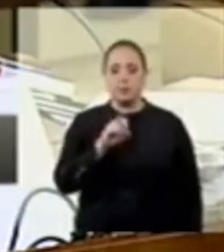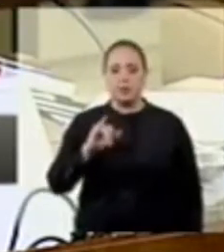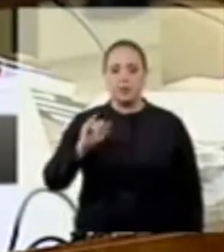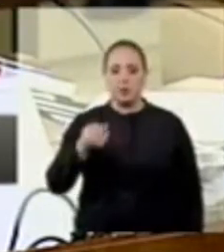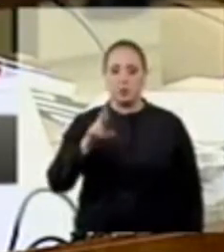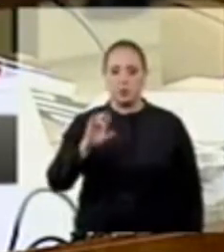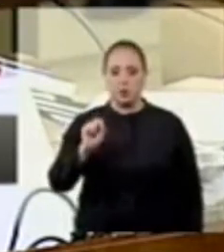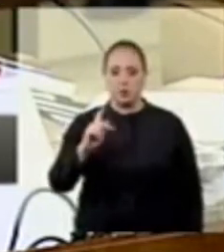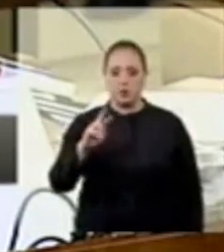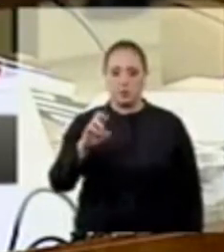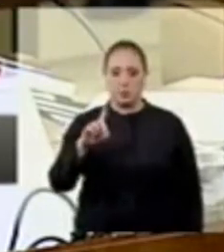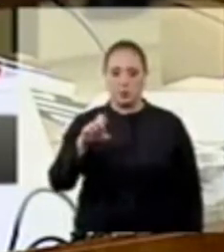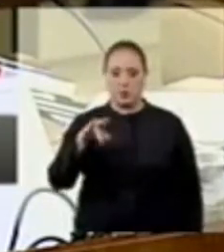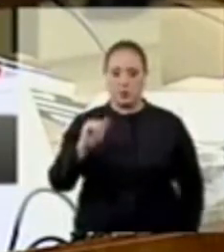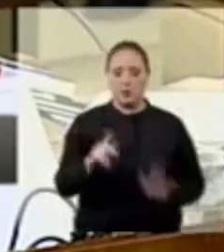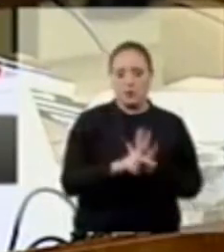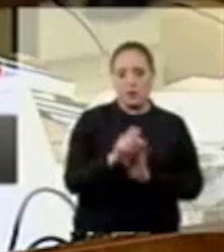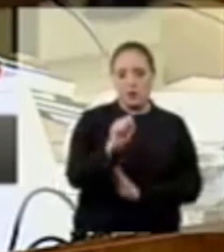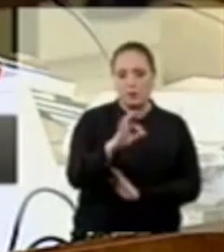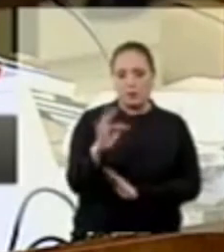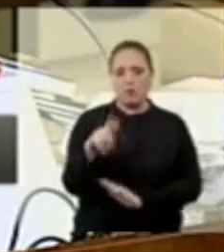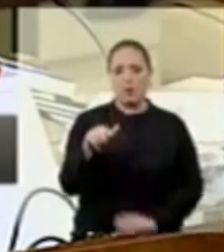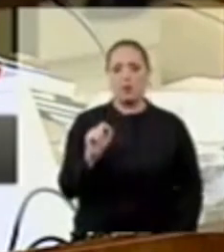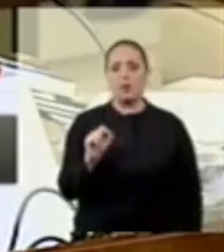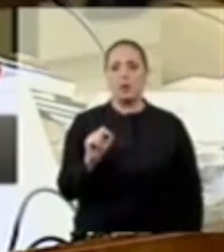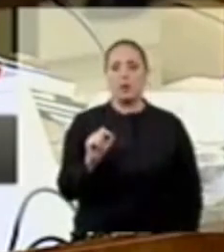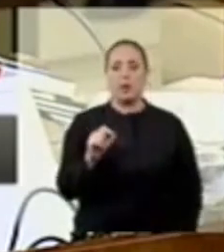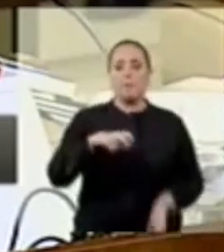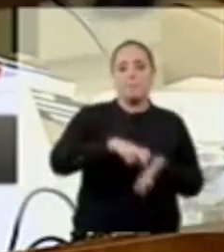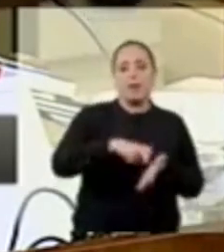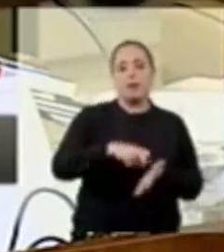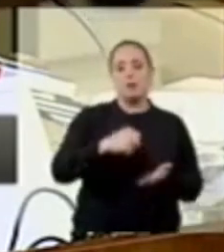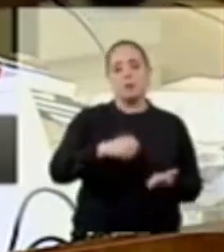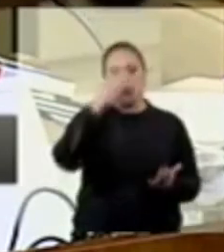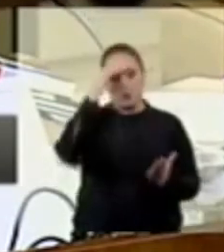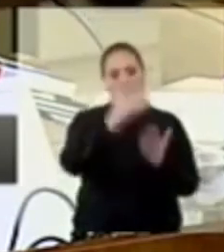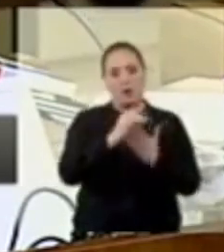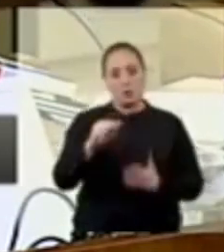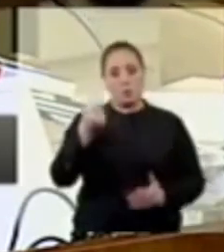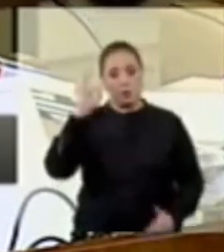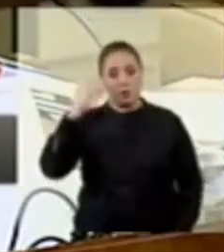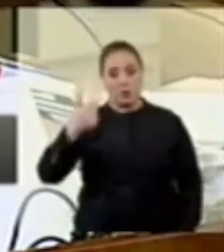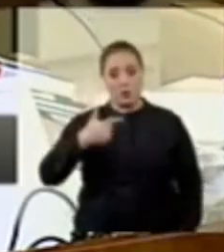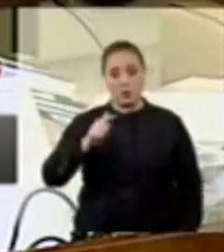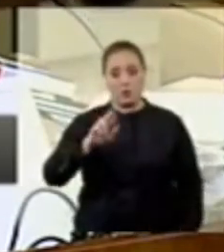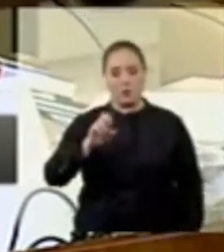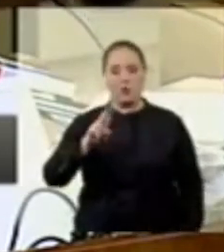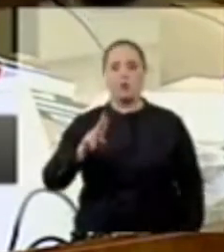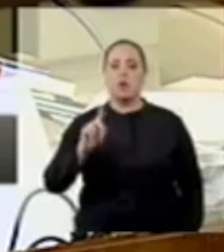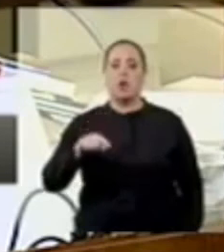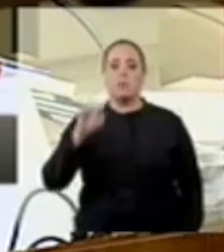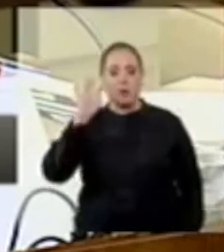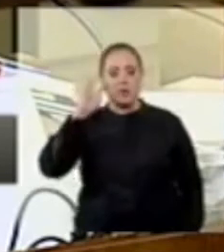do supremo tribunal federal é de que a pena pode ser cumprida depois da decisão de segundo grau esta é uma decisão